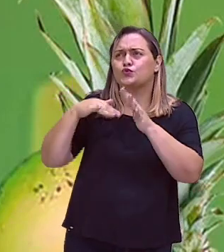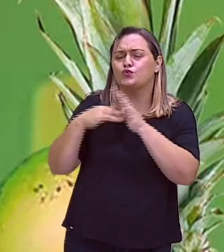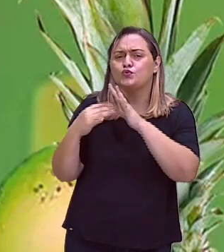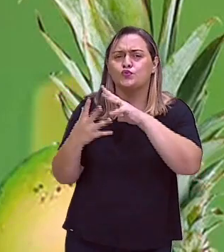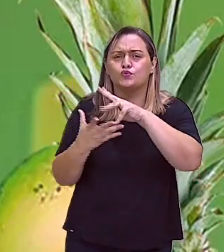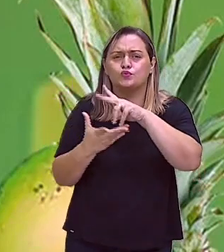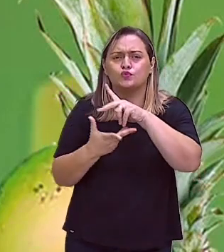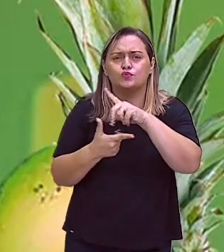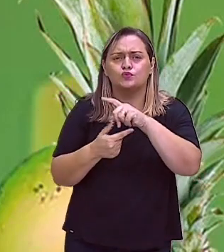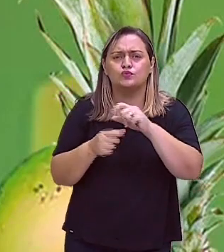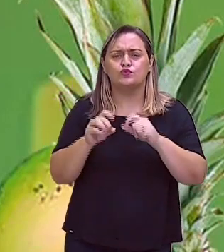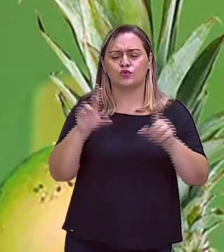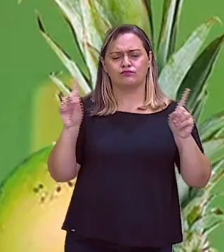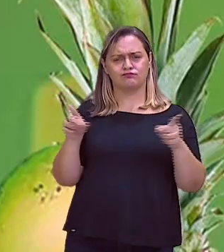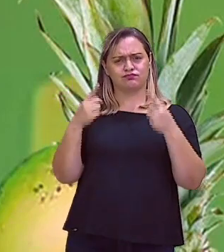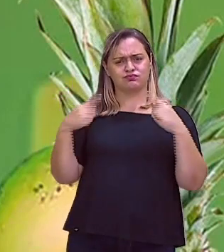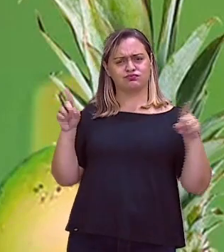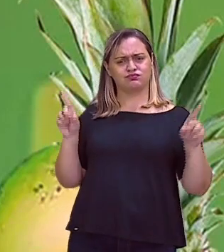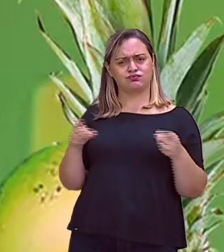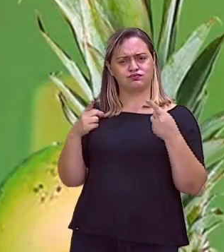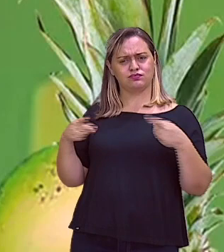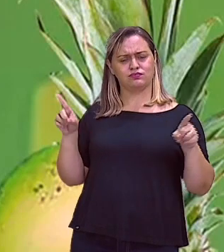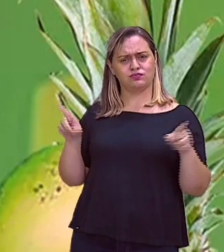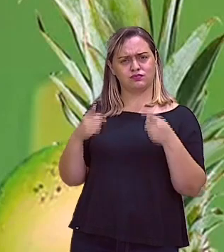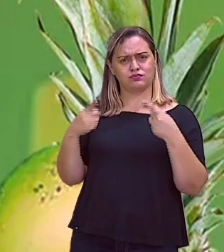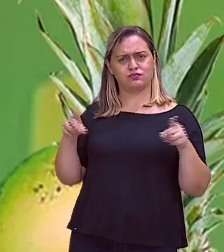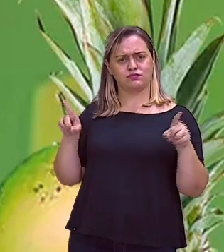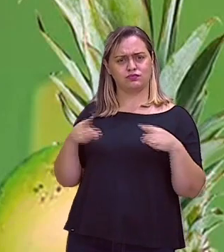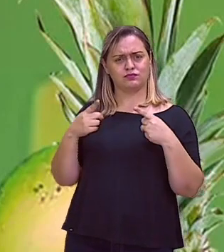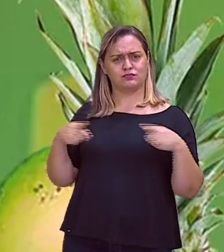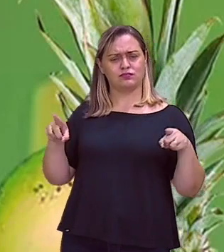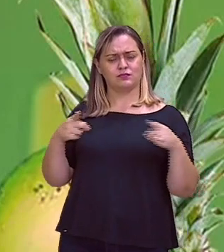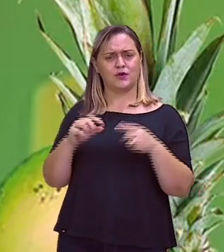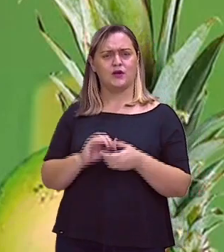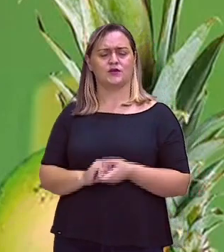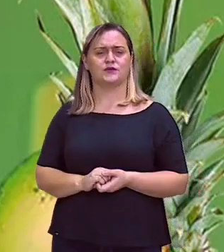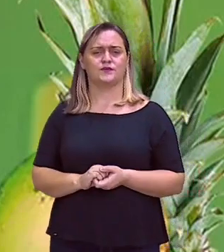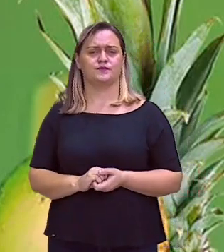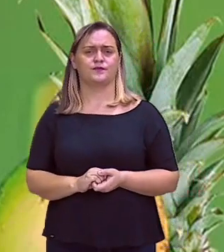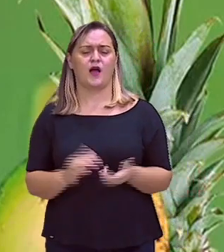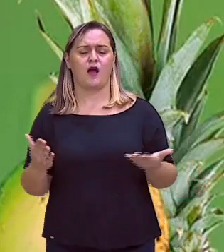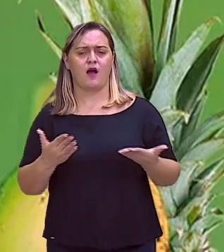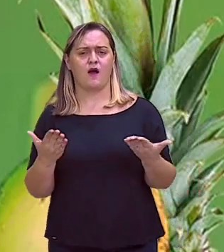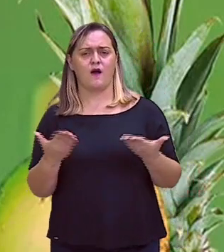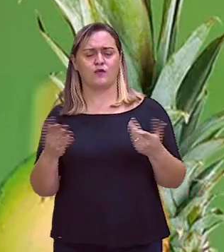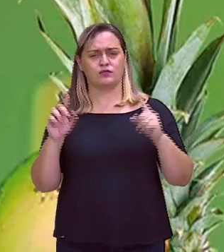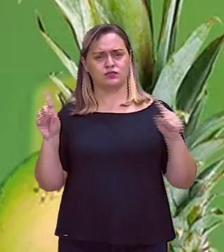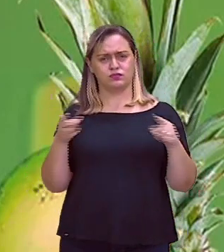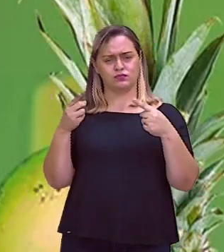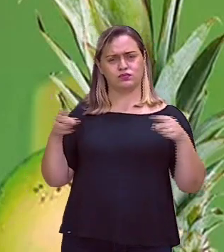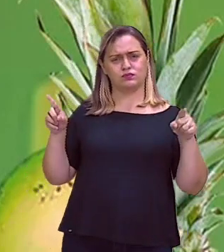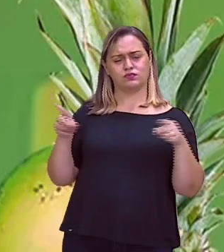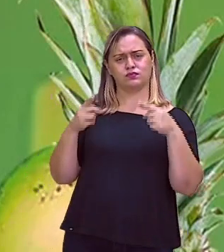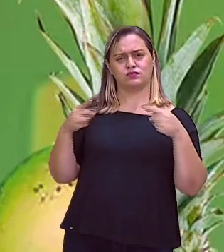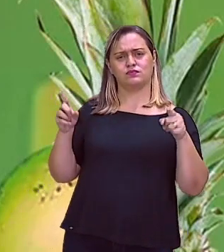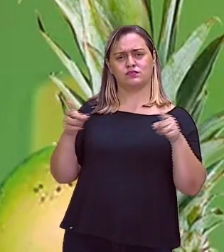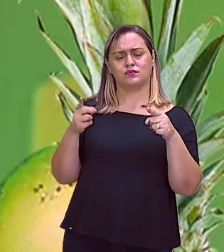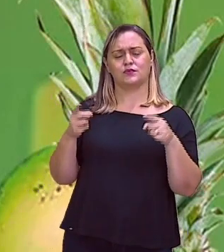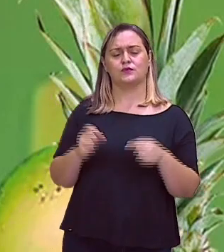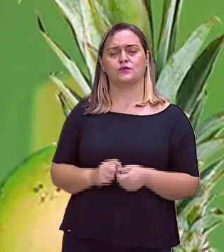instrumental que está tocando agora aqui no fundo vou falar um pouquinho mais baixo para vocês